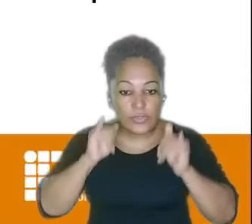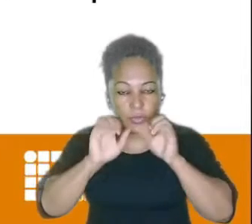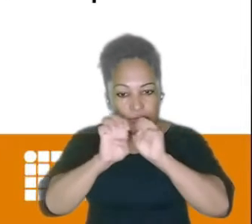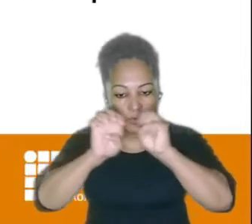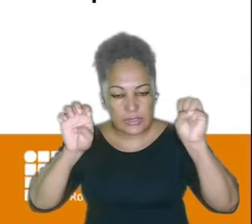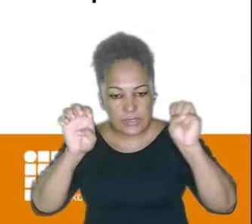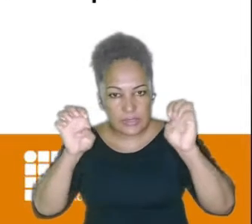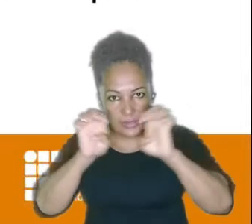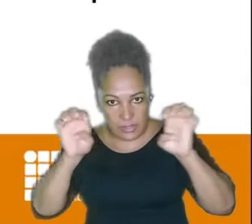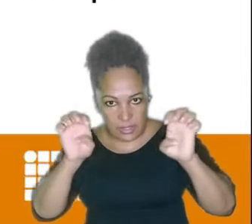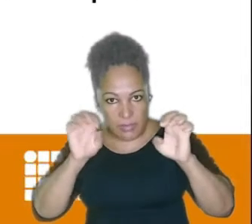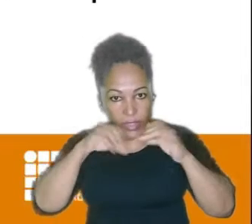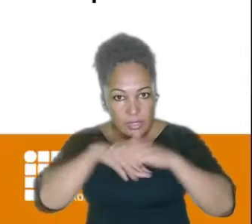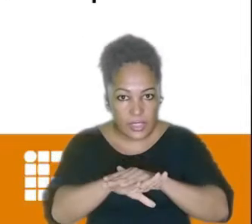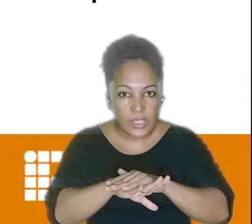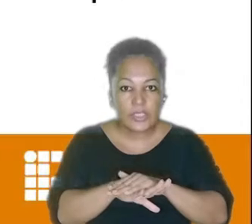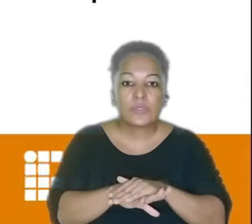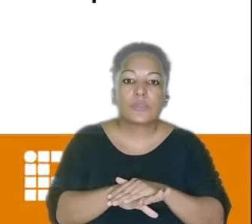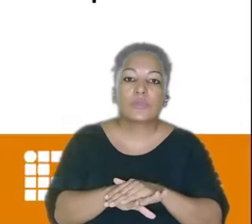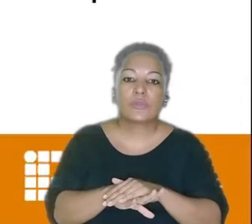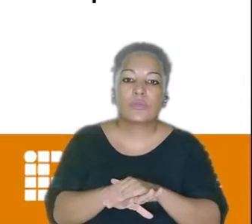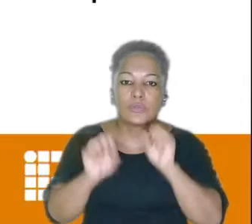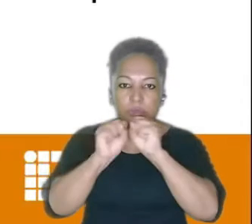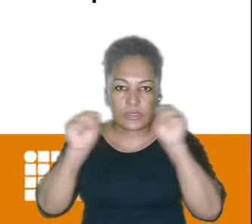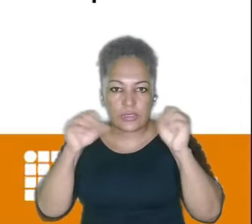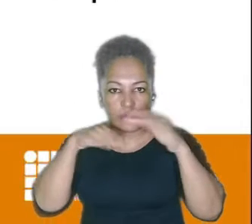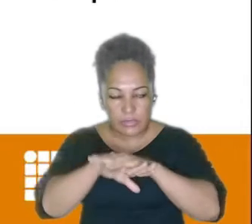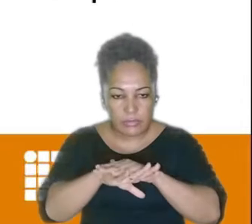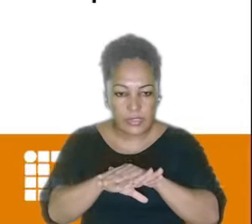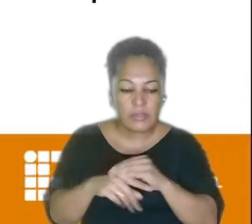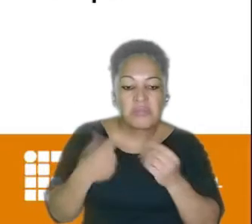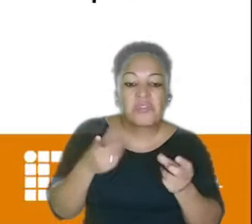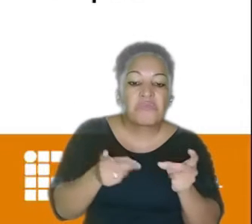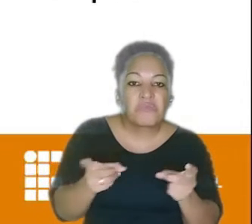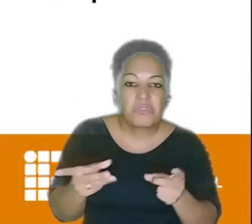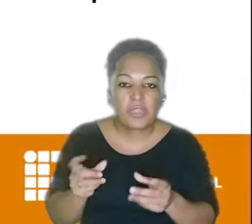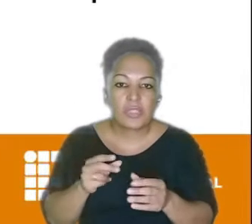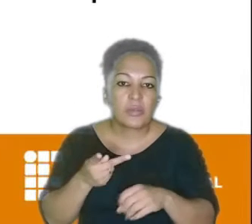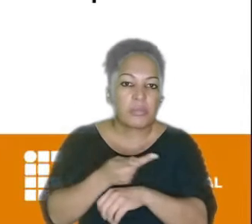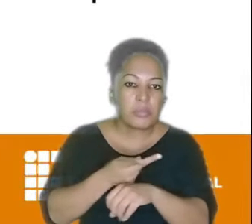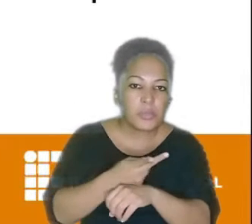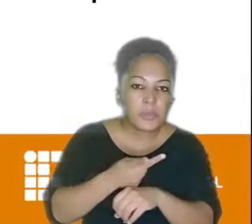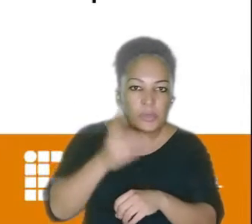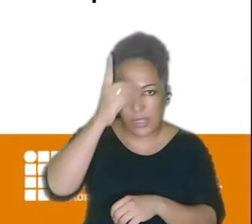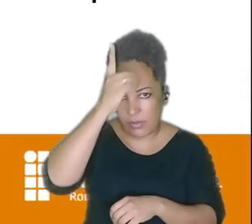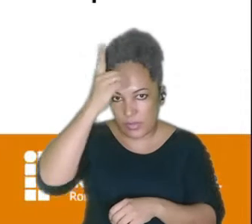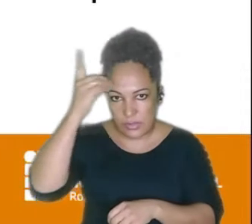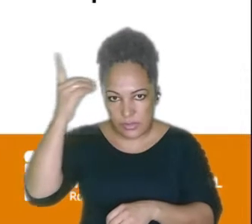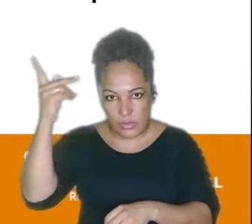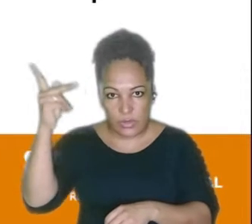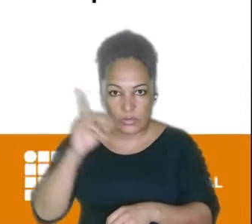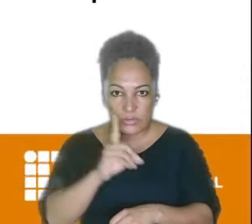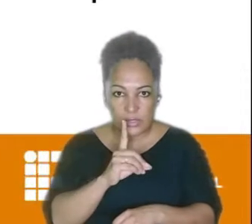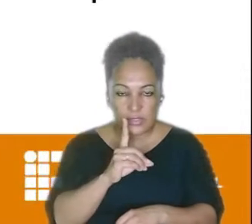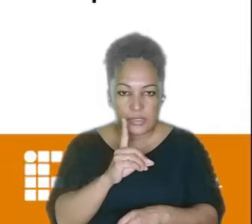já existe no sistema. Exemplo, emitir relatório de vendas. Qual entidade ele iria consultar? Venda. Consultar clientes